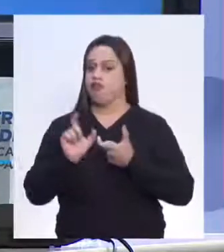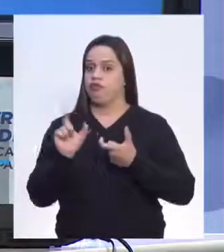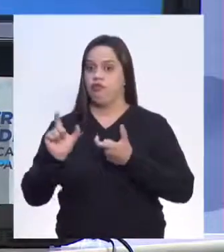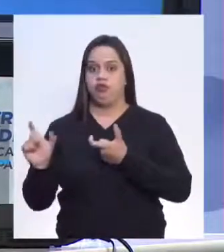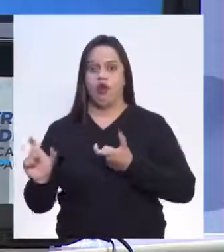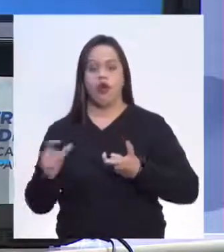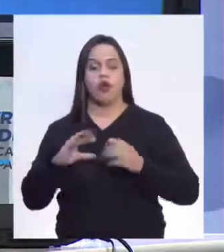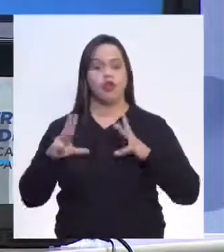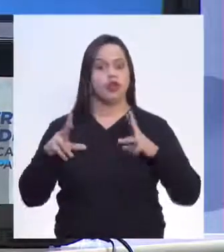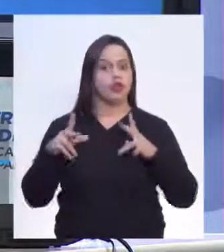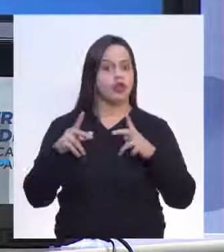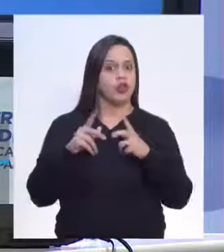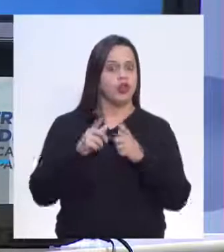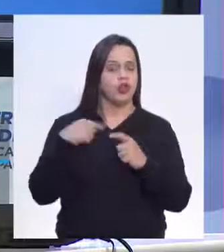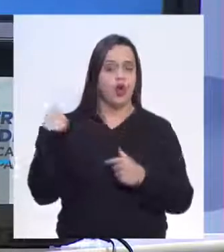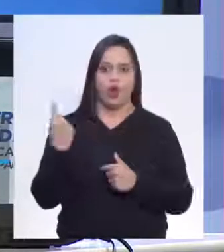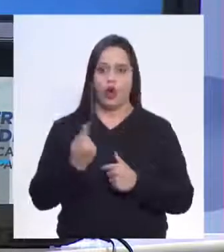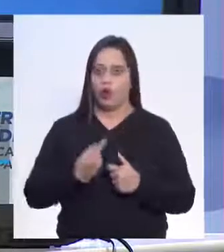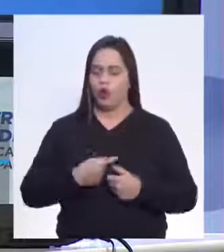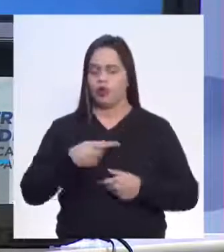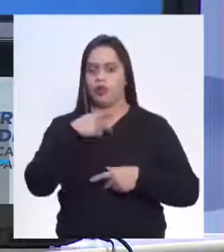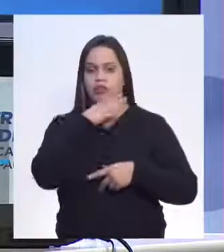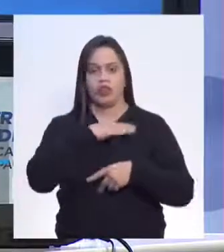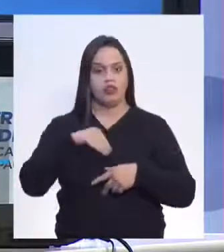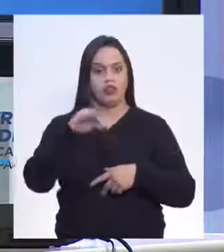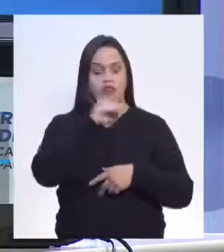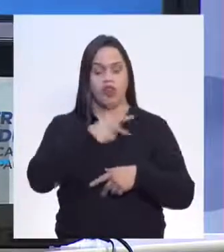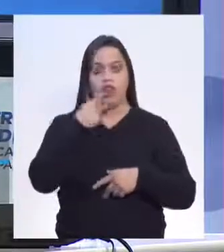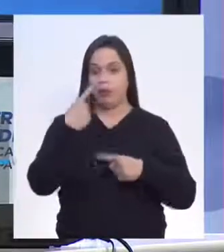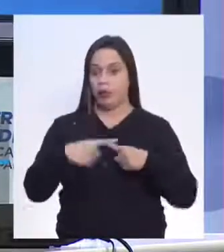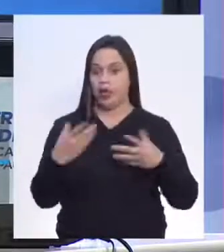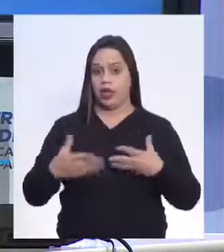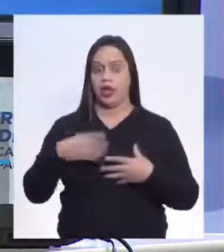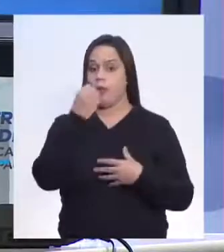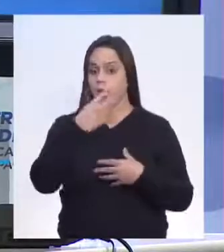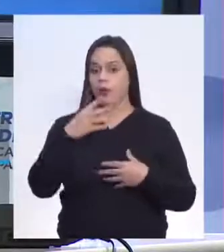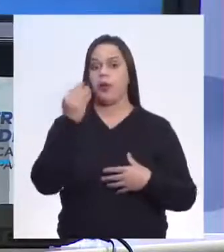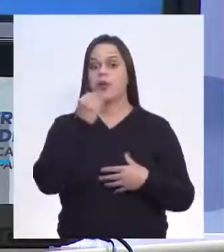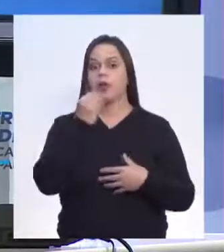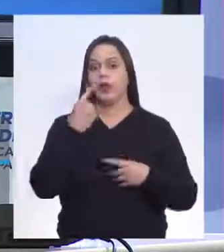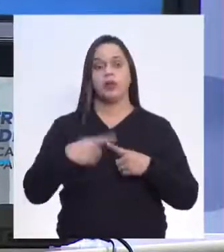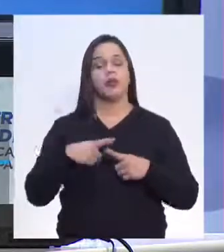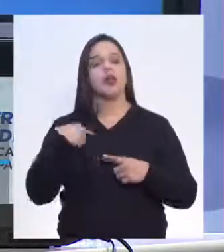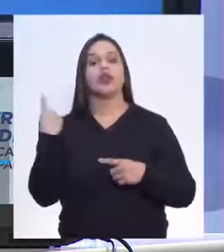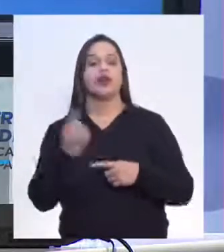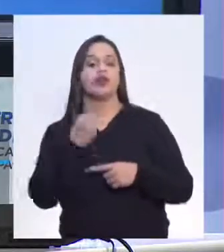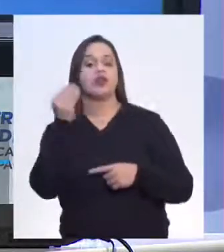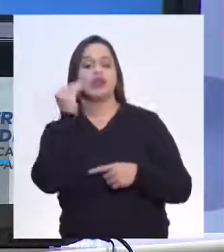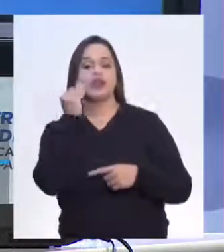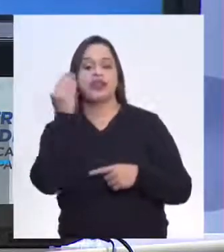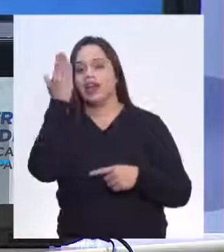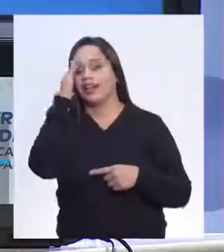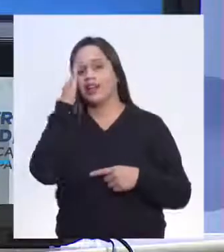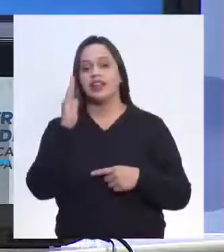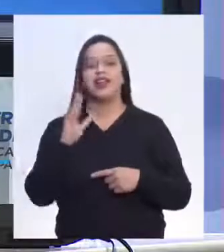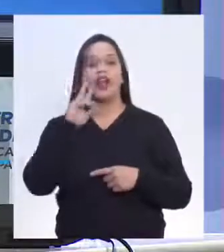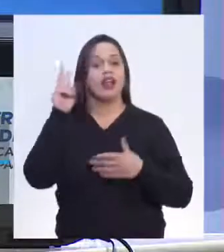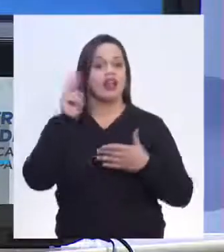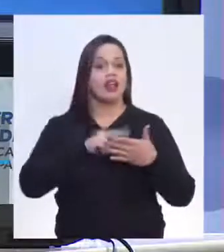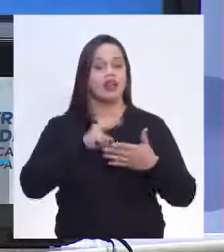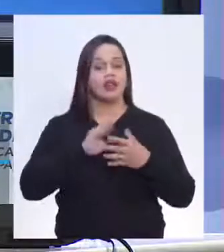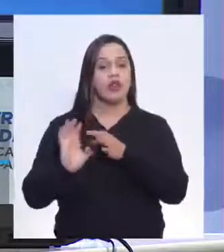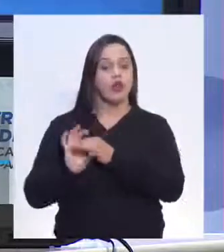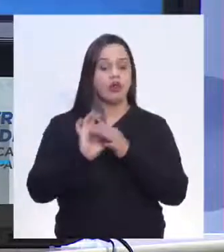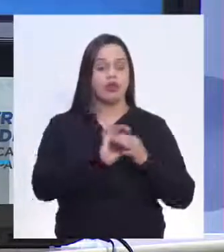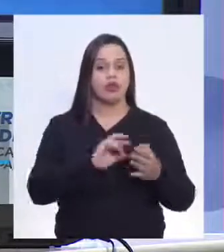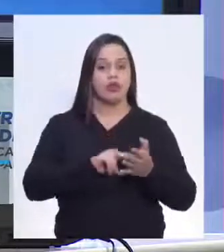nosso léxico. E aqui seria uma boa oportunidade da gente também tentar entender pelo contexto o que significa